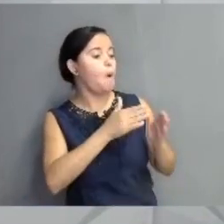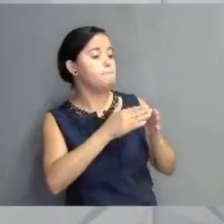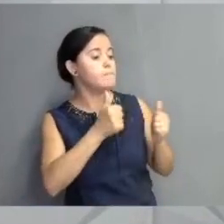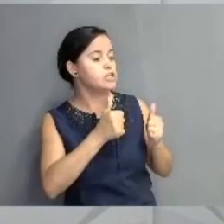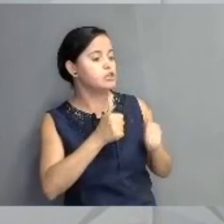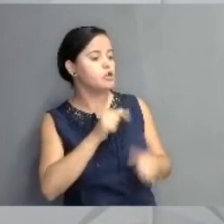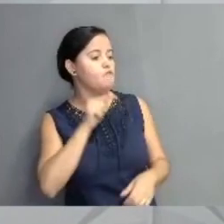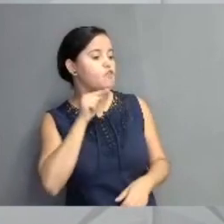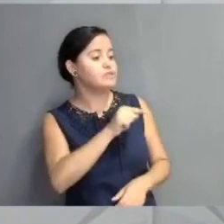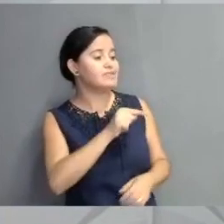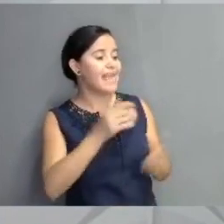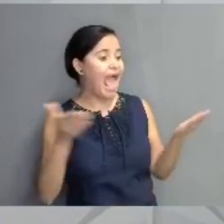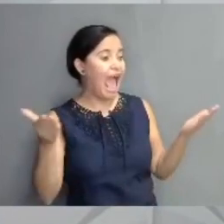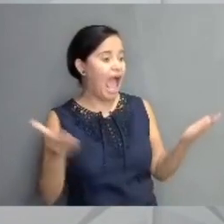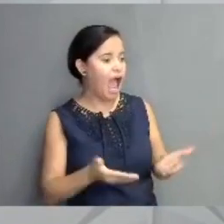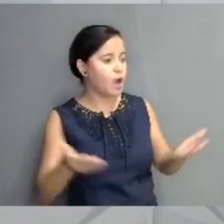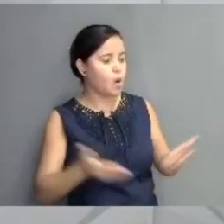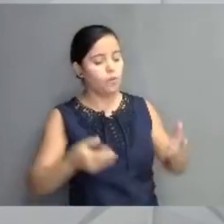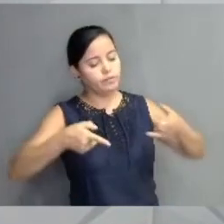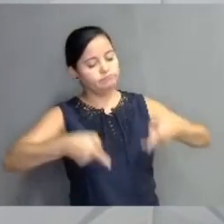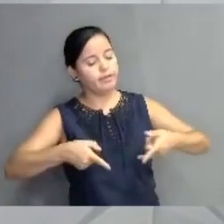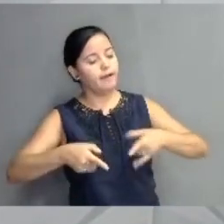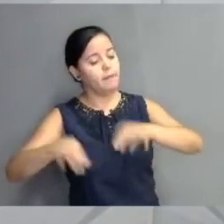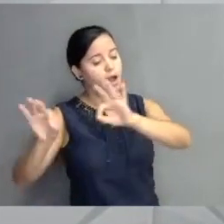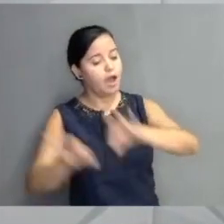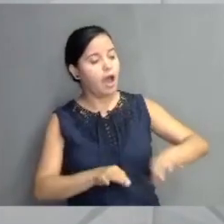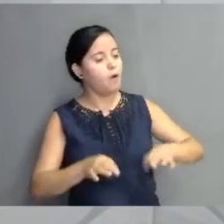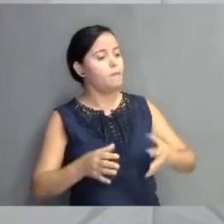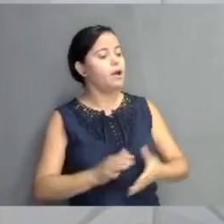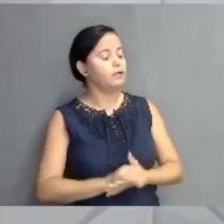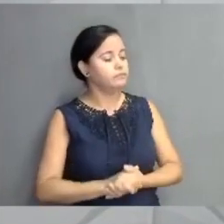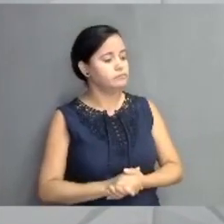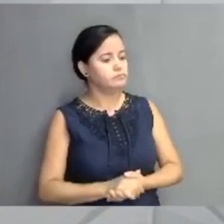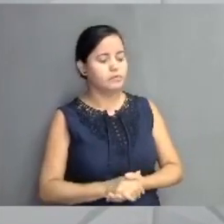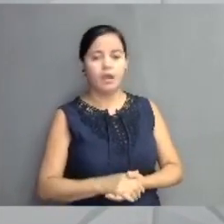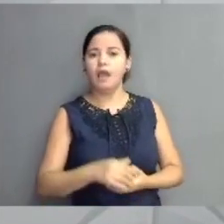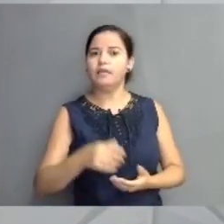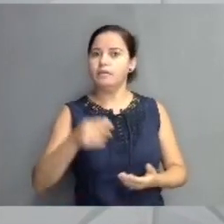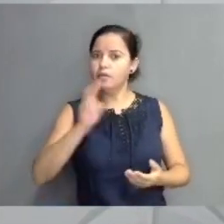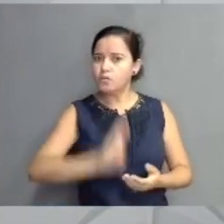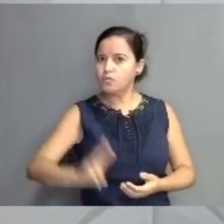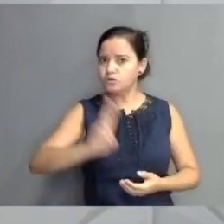cama agora. Então ele usou um argumento de autoridade.